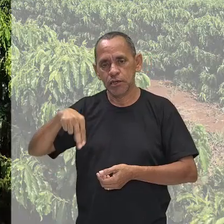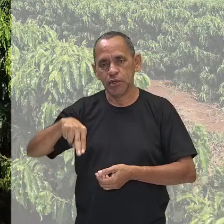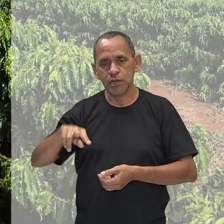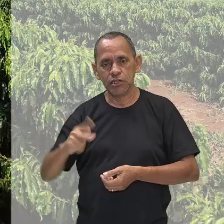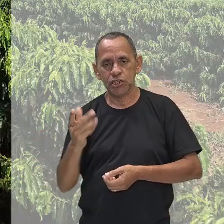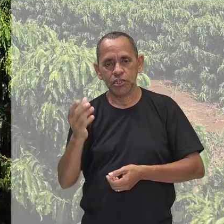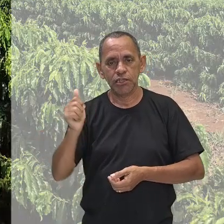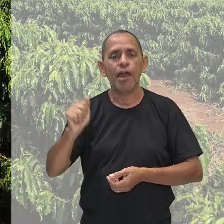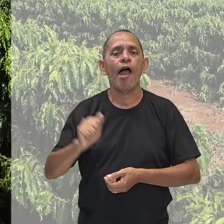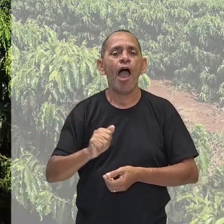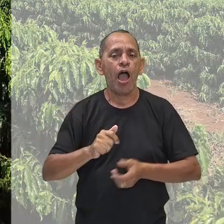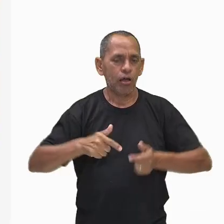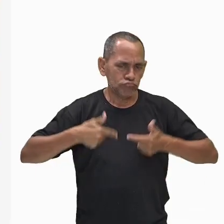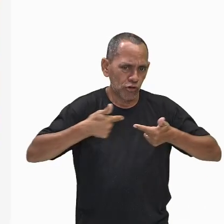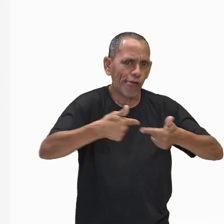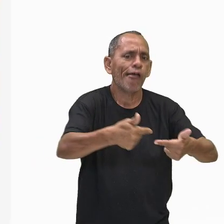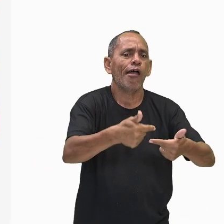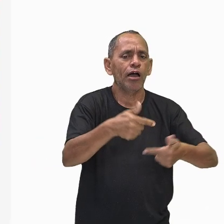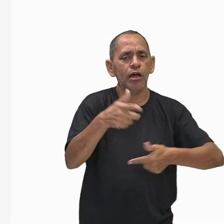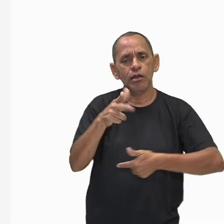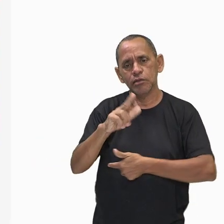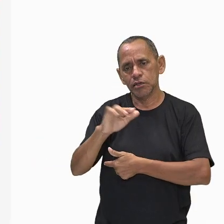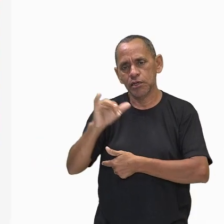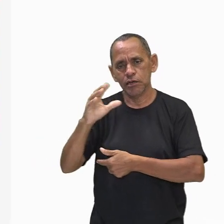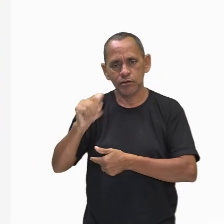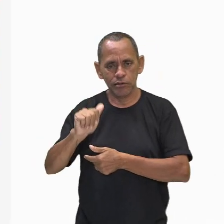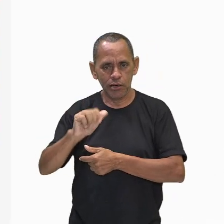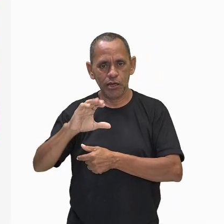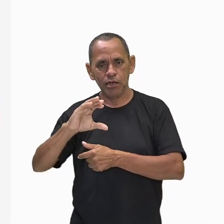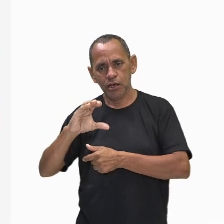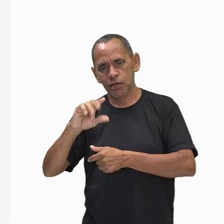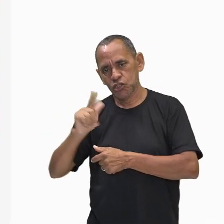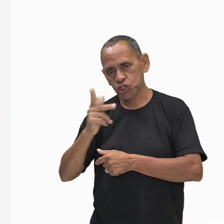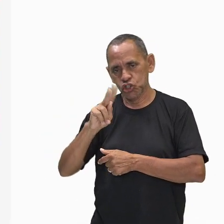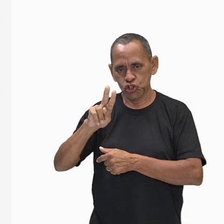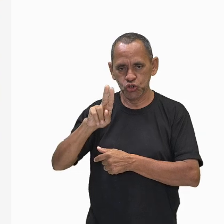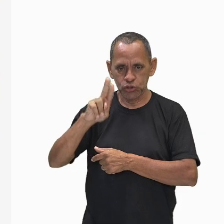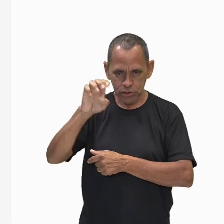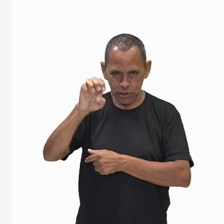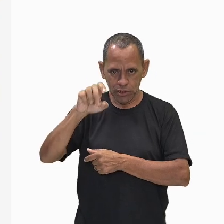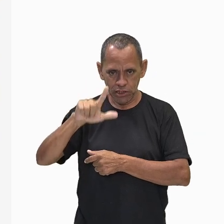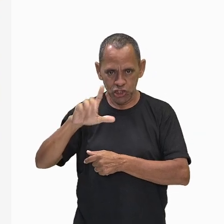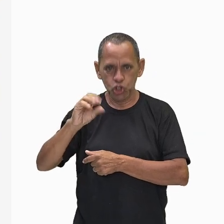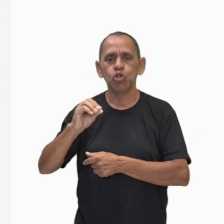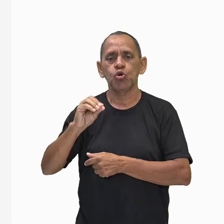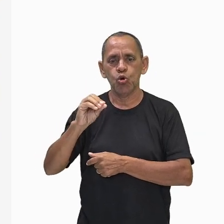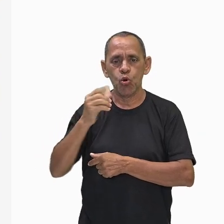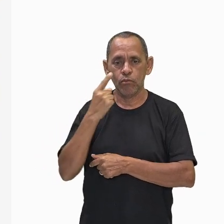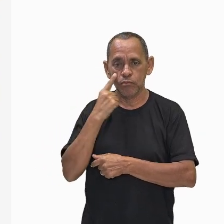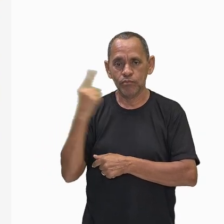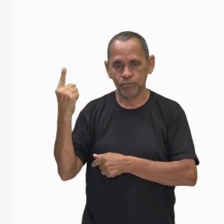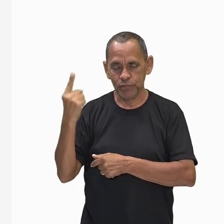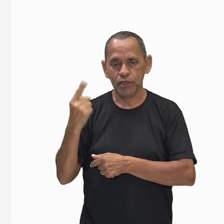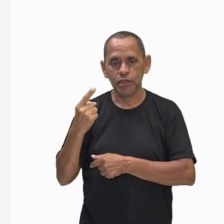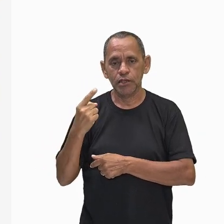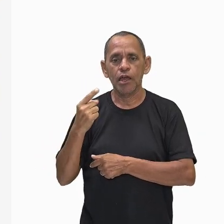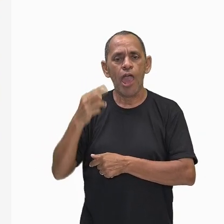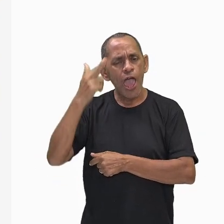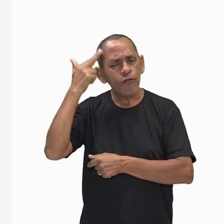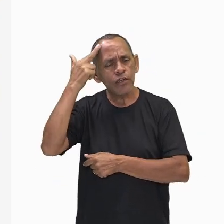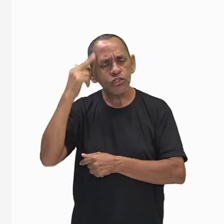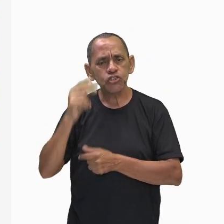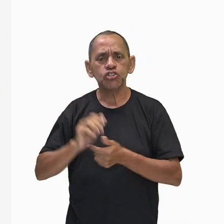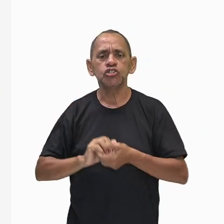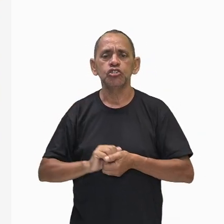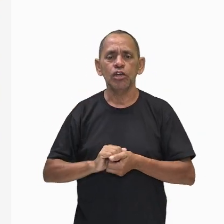do Riachuelo. Trouxe aqui pra gente uma imagem que nos fará refletir justamente sobre essa